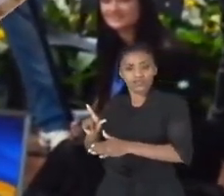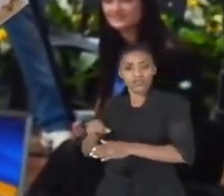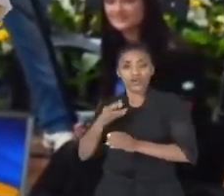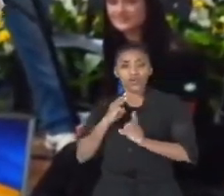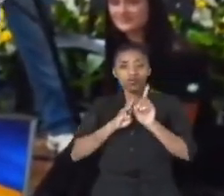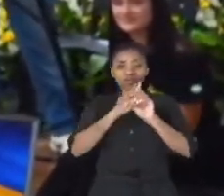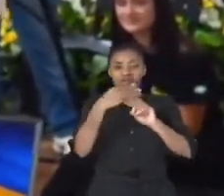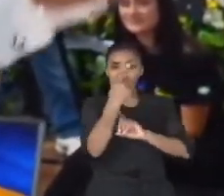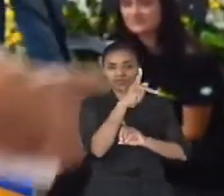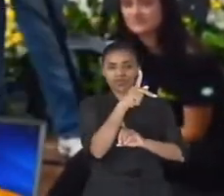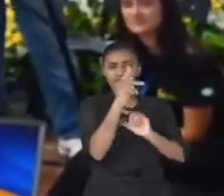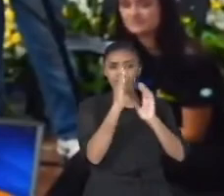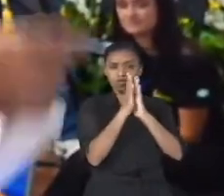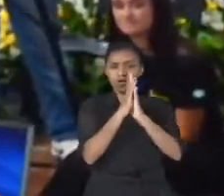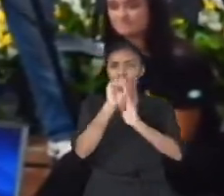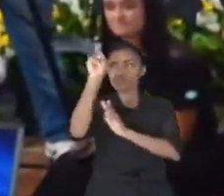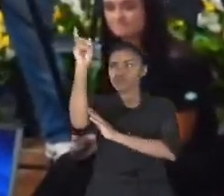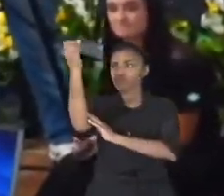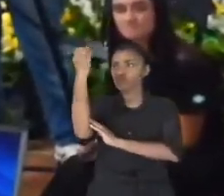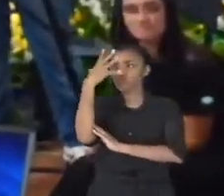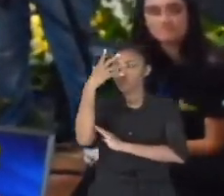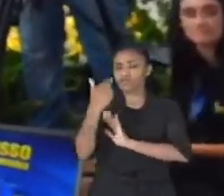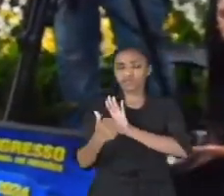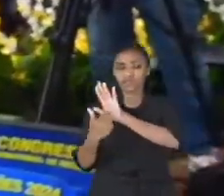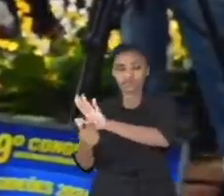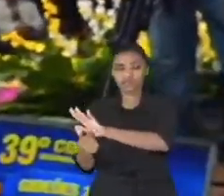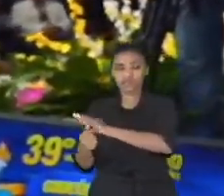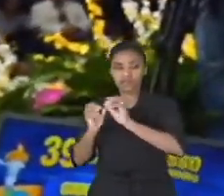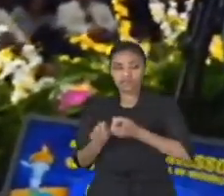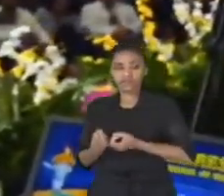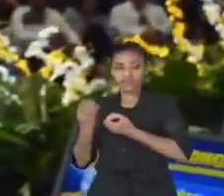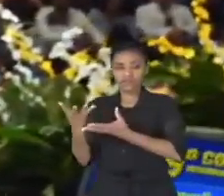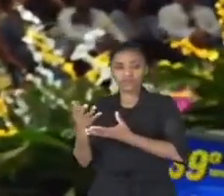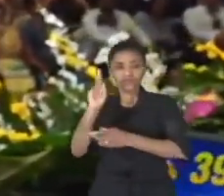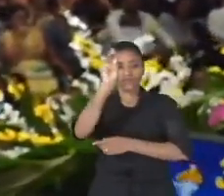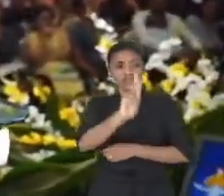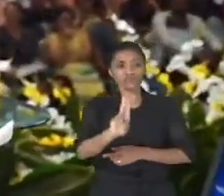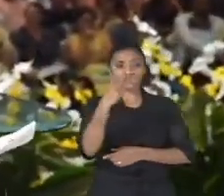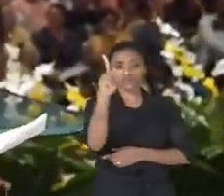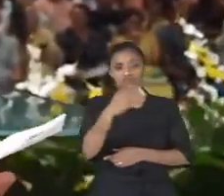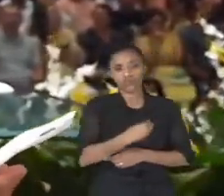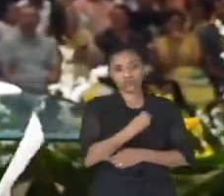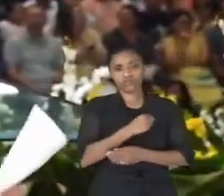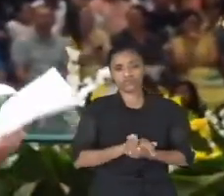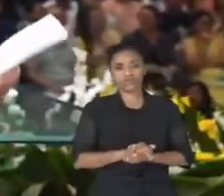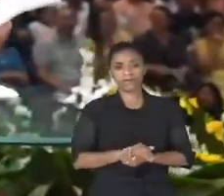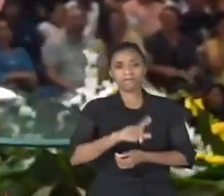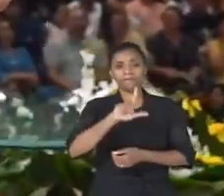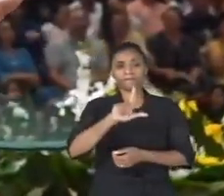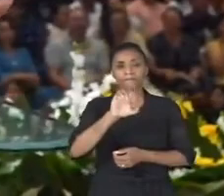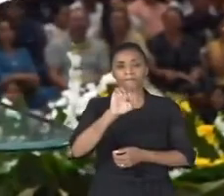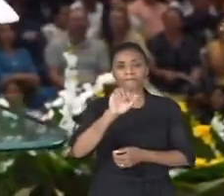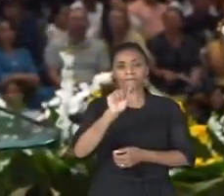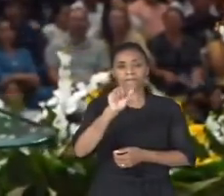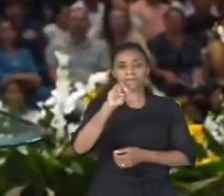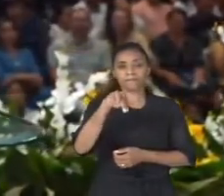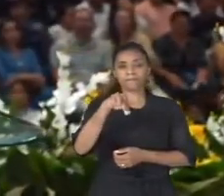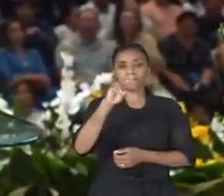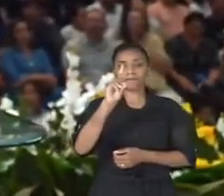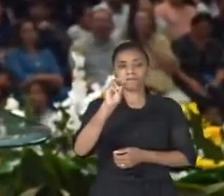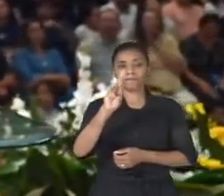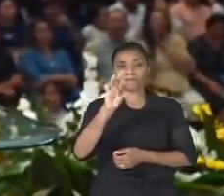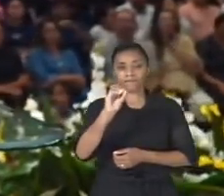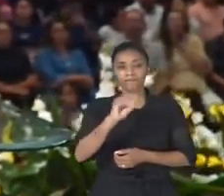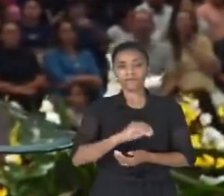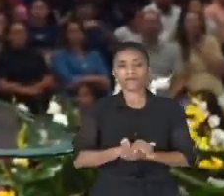dele é assim, ele ora, Jesus abre a madre das pessoas para ter filho. Deus te abençoe, Edinaldo. Leandro Borges, esse cantor bonito, está